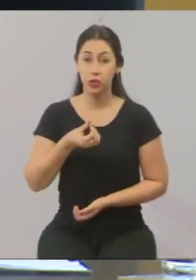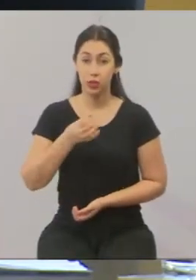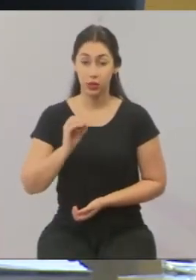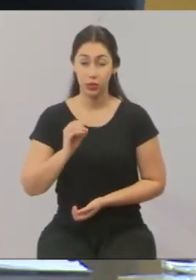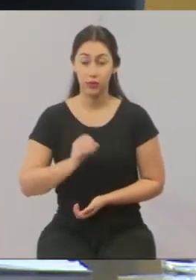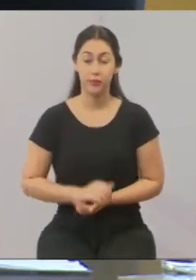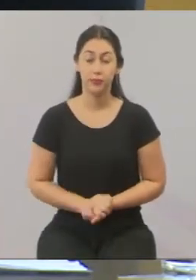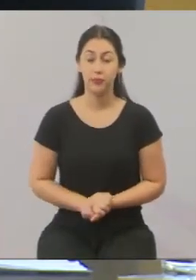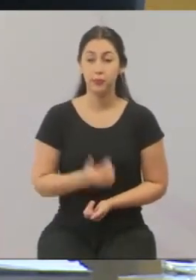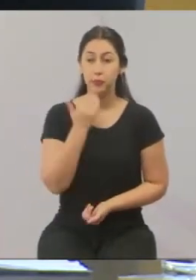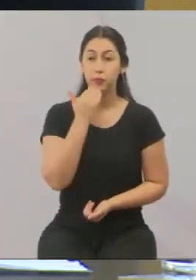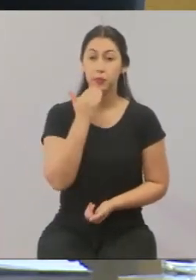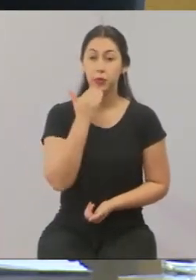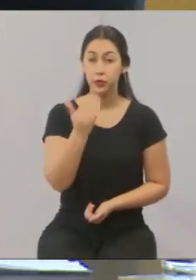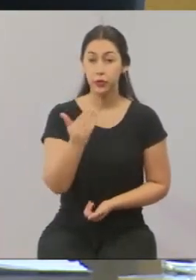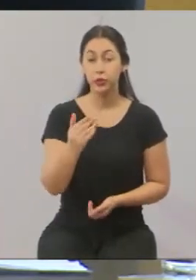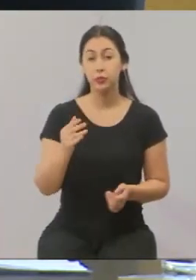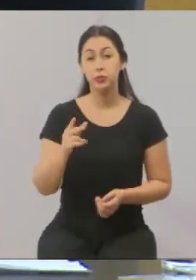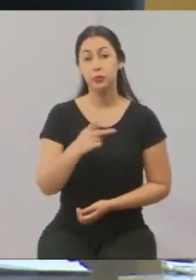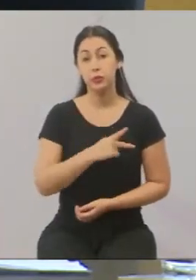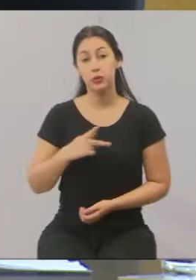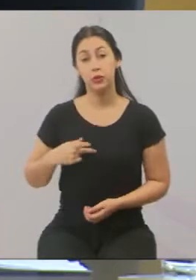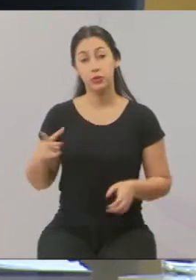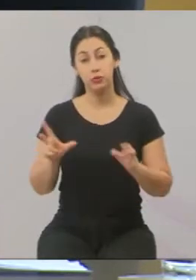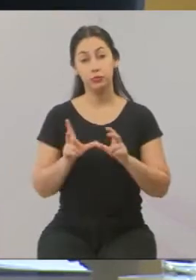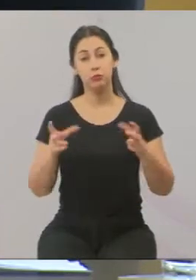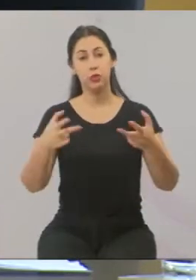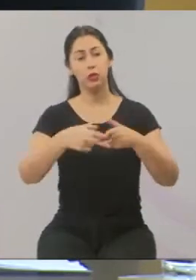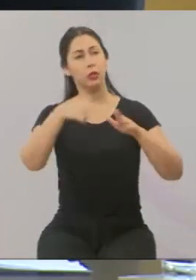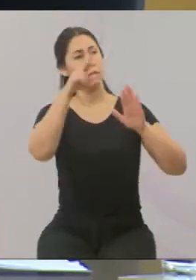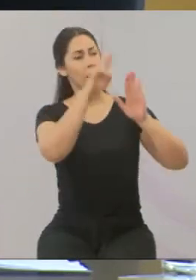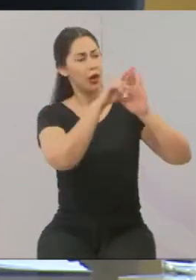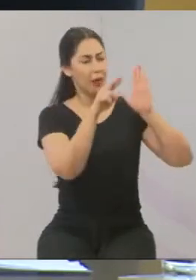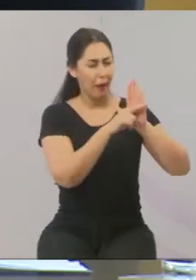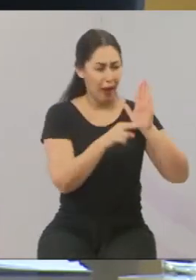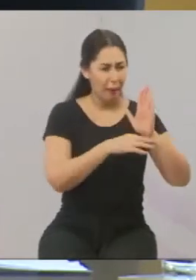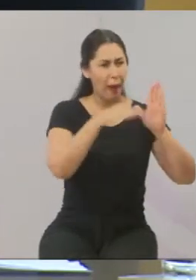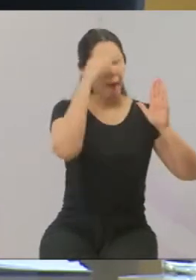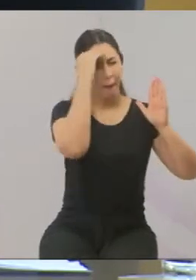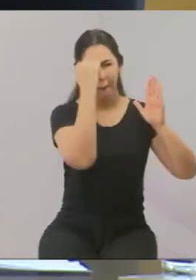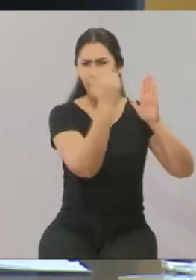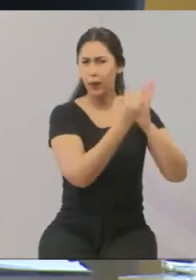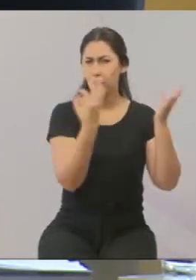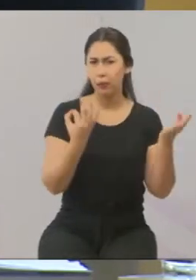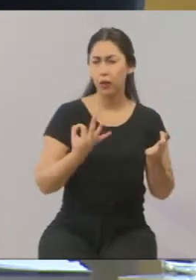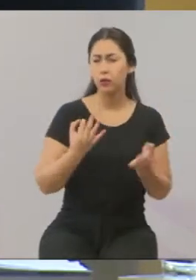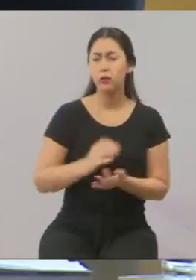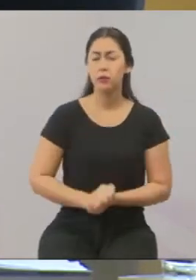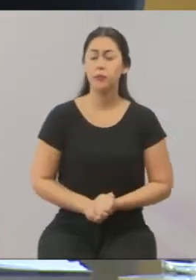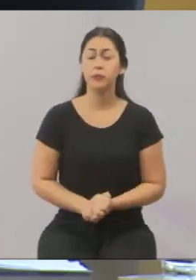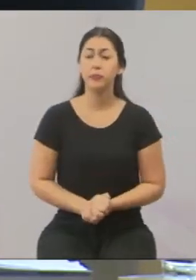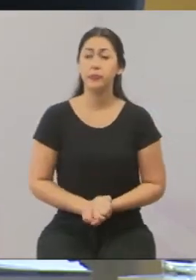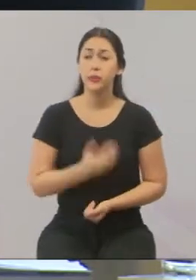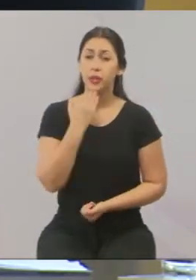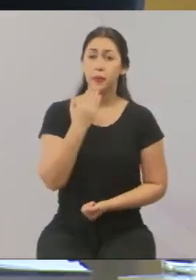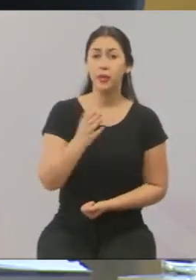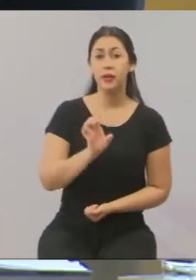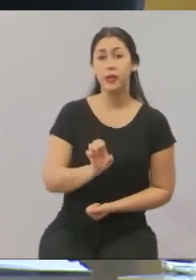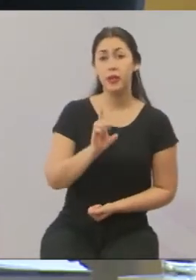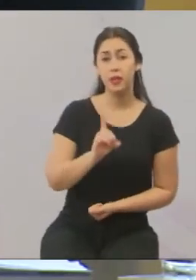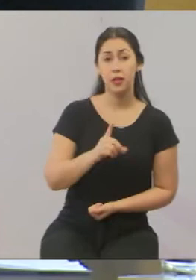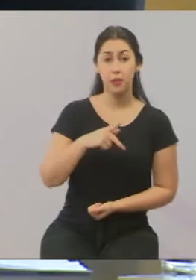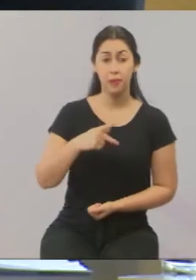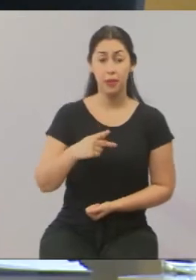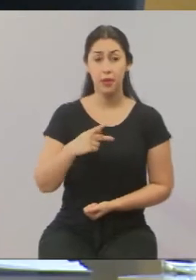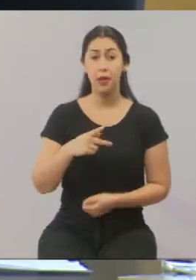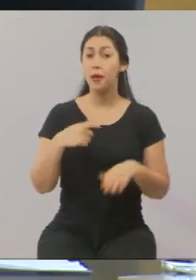260. Requeremos ao excelentíssimo senhor presidente desta casa, ouvido e aprovado pelo egrégio plenário, cumpridas as formalidades regimentais, seja oficiado da EDP,